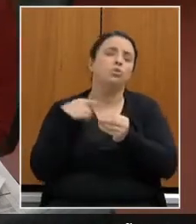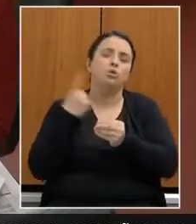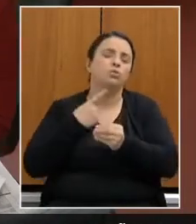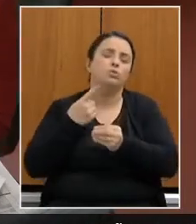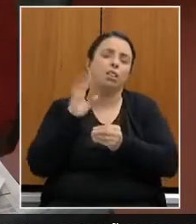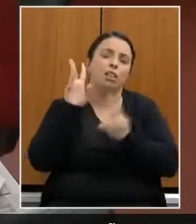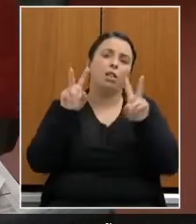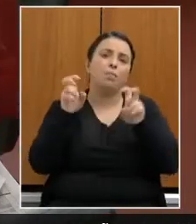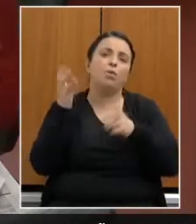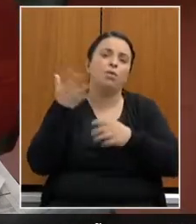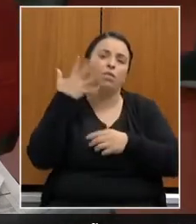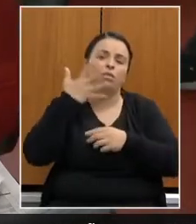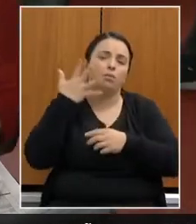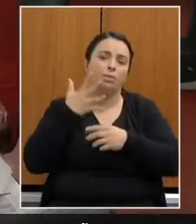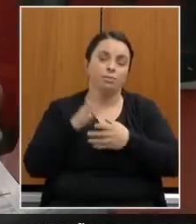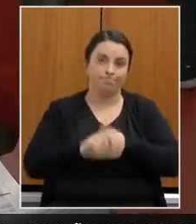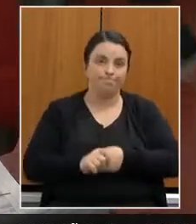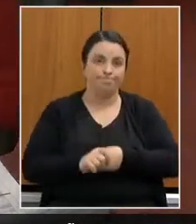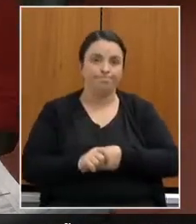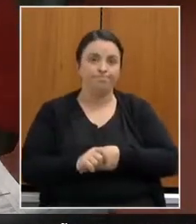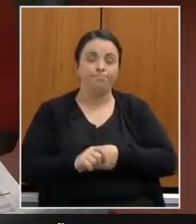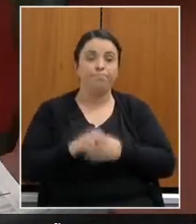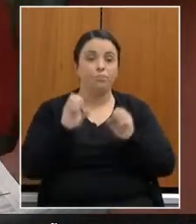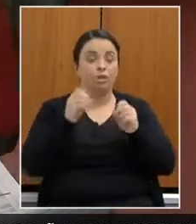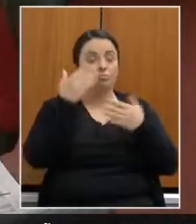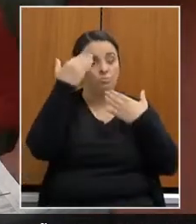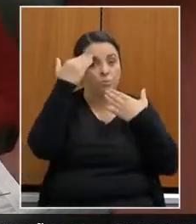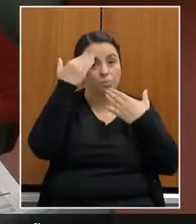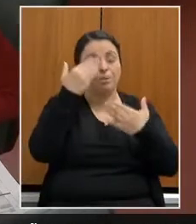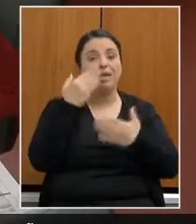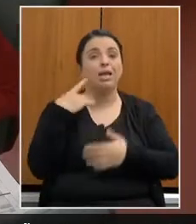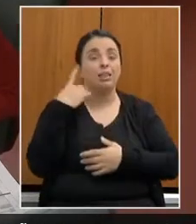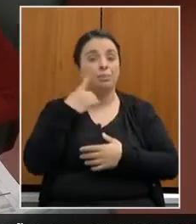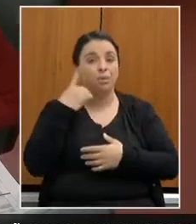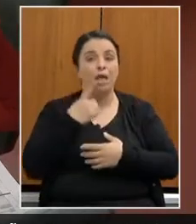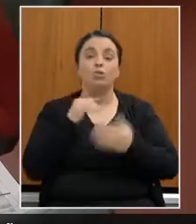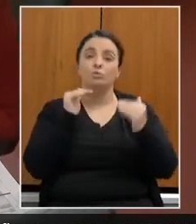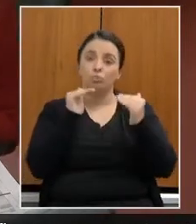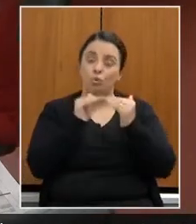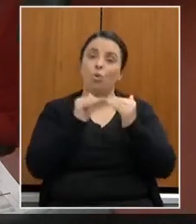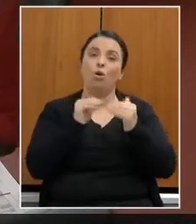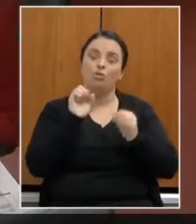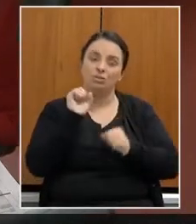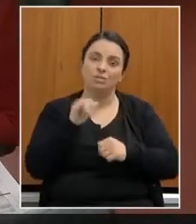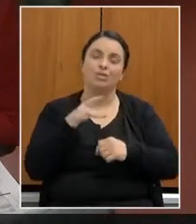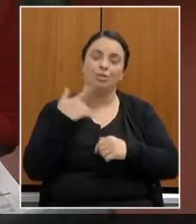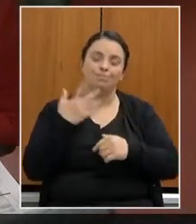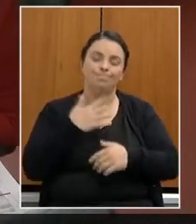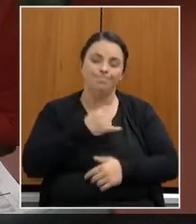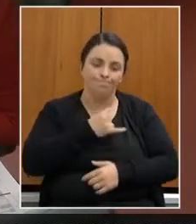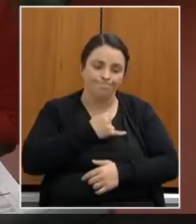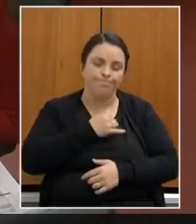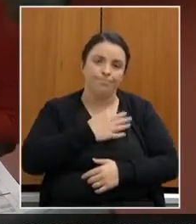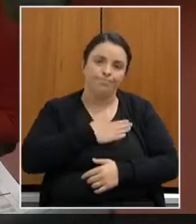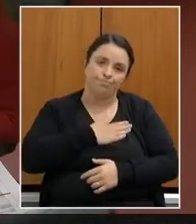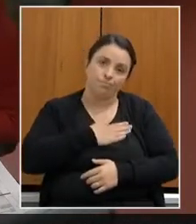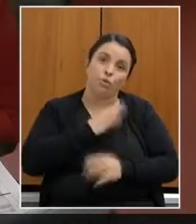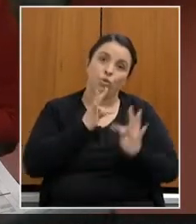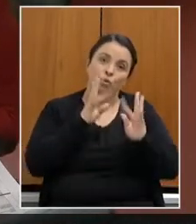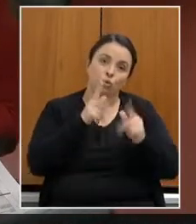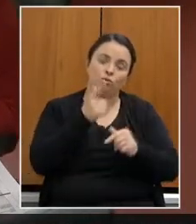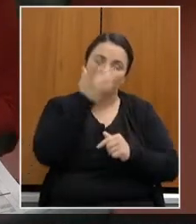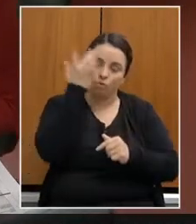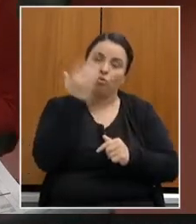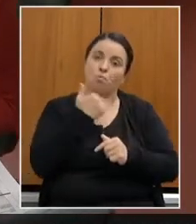palavra o secretário obrigado deputada concordo com a senhora temos que lamentar todos os óbitos lamentamos aí muitos